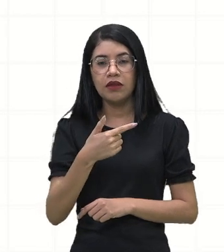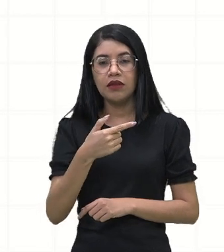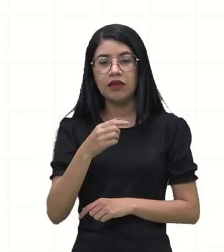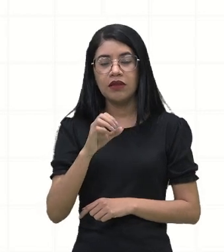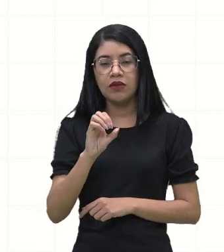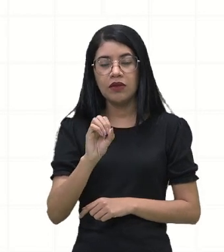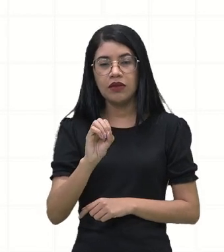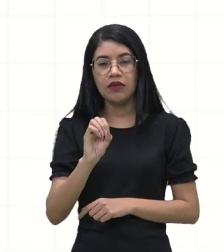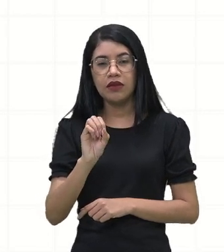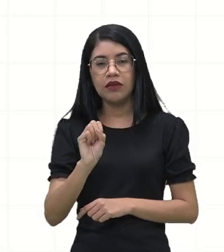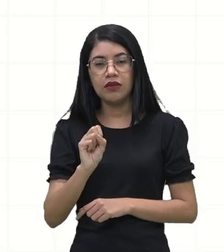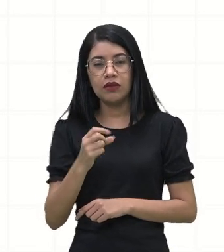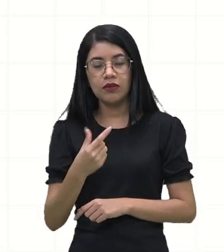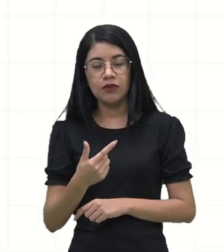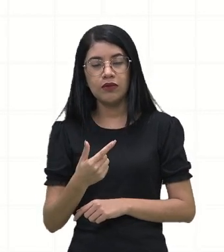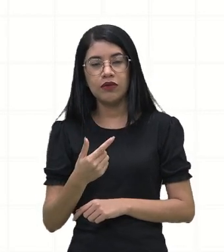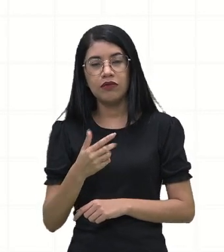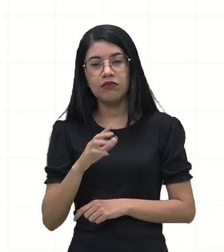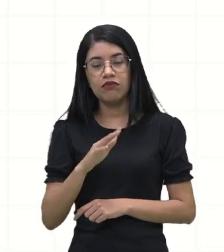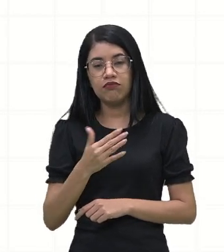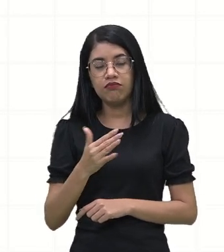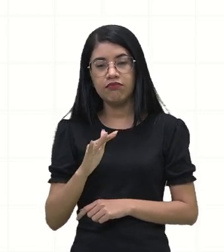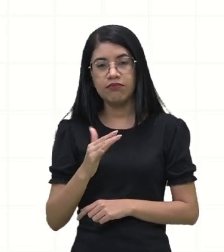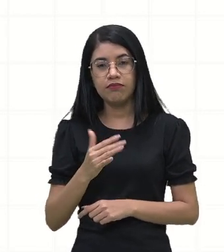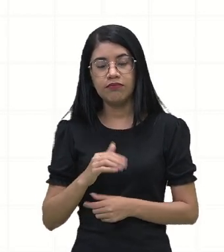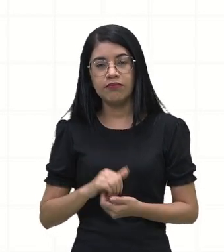282 por aí, né?